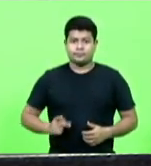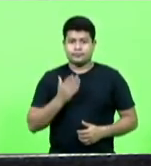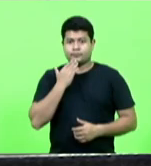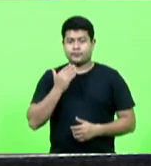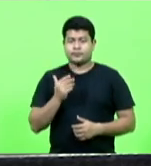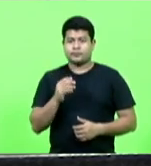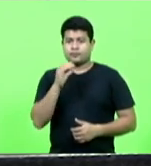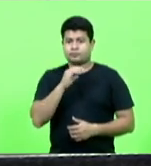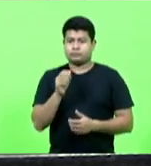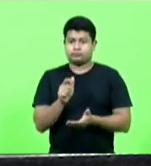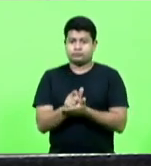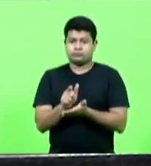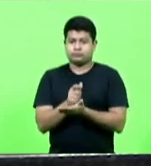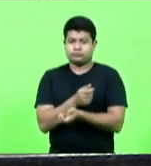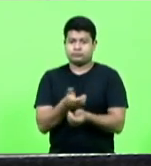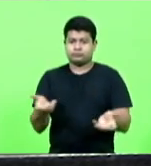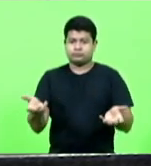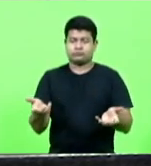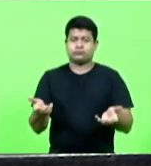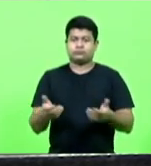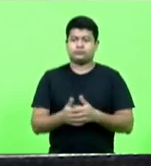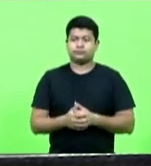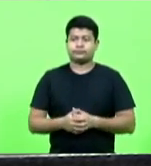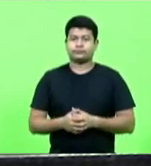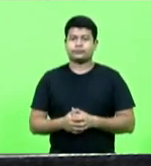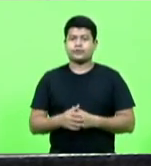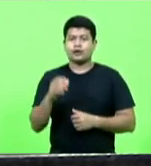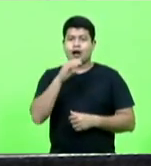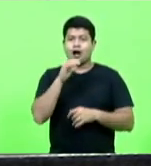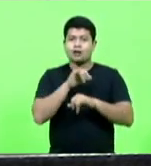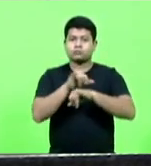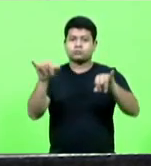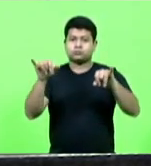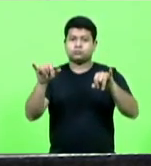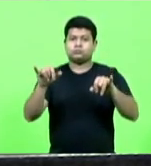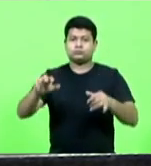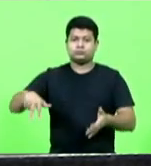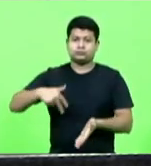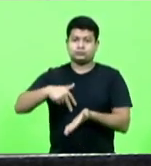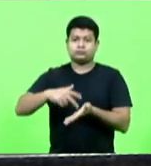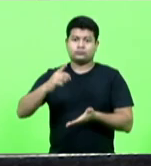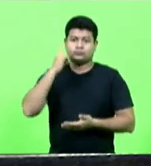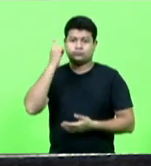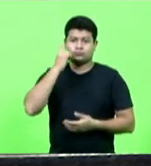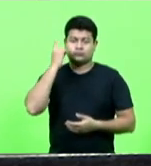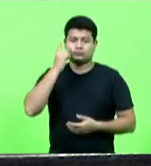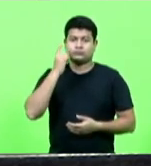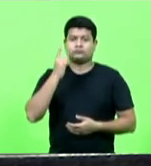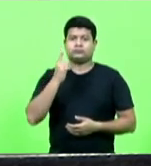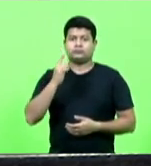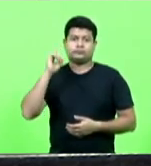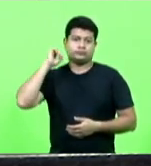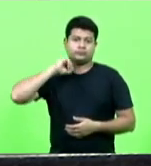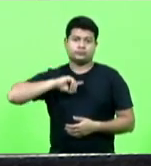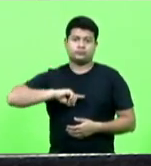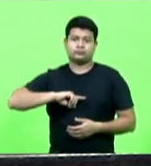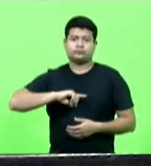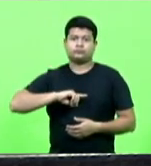que se procedesse à distribuição. Em breves comunicações, fez uso da palavra o senhor deputado Silvio Drevec,